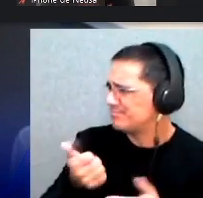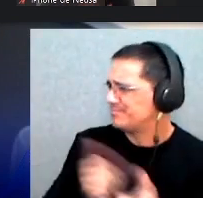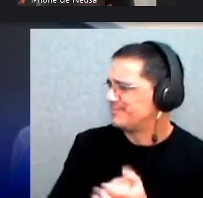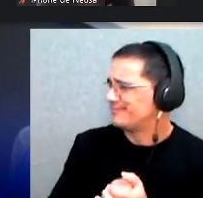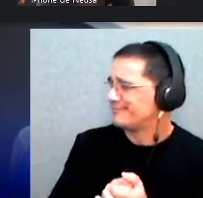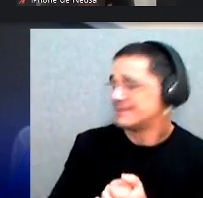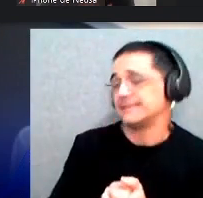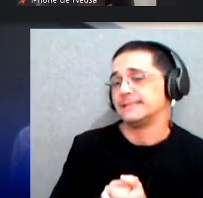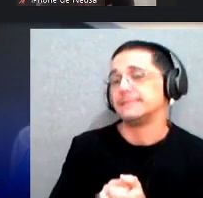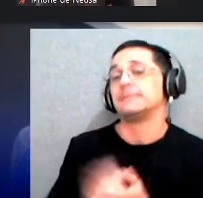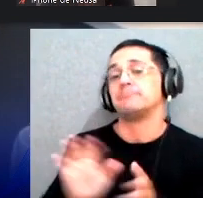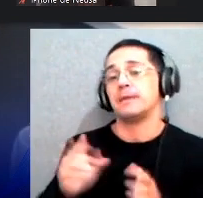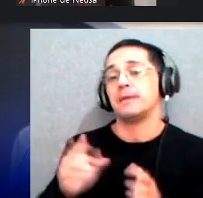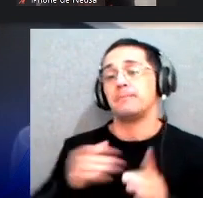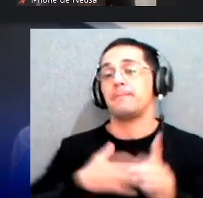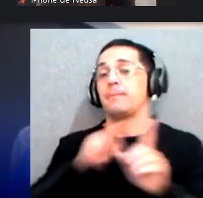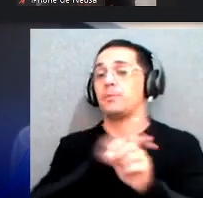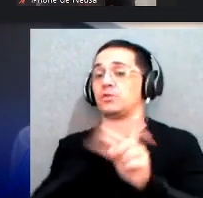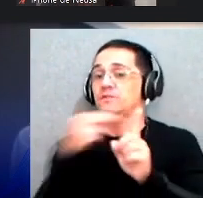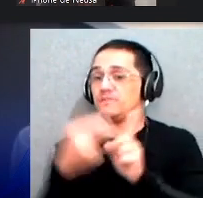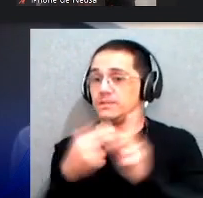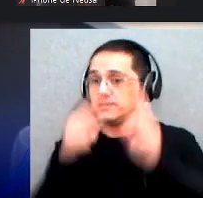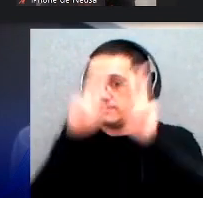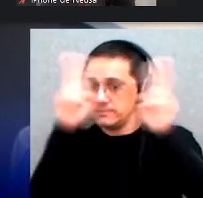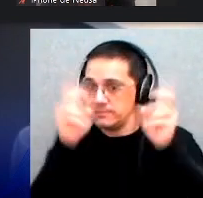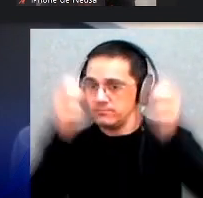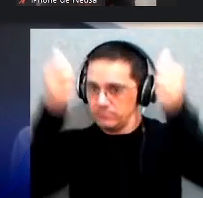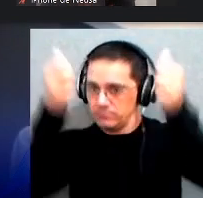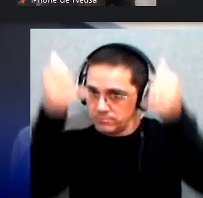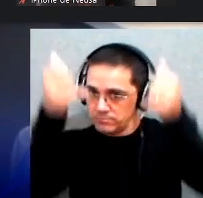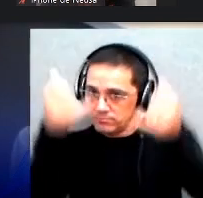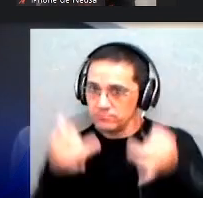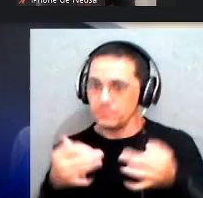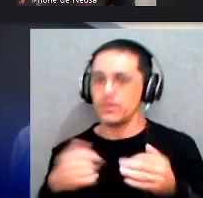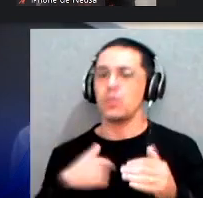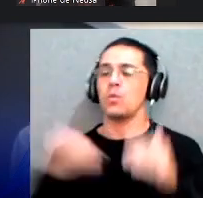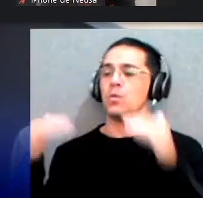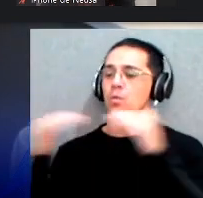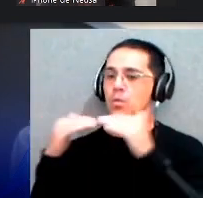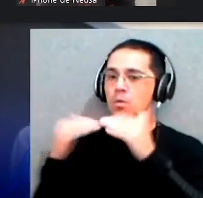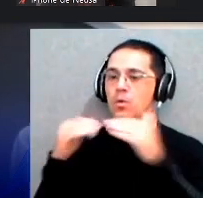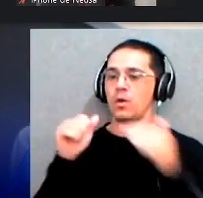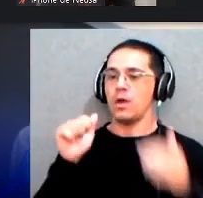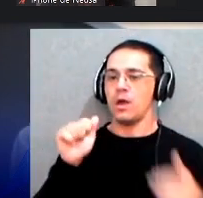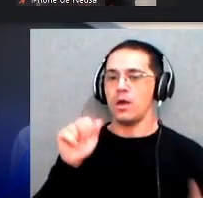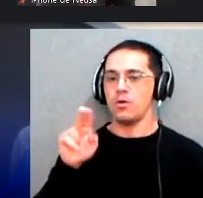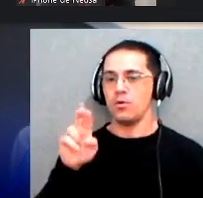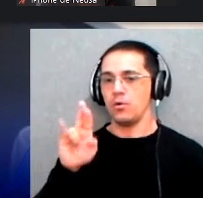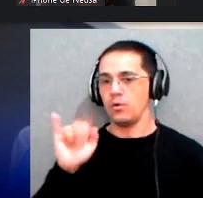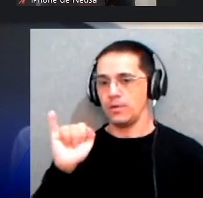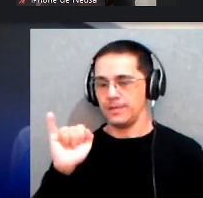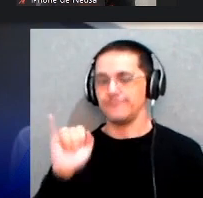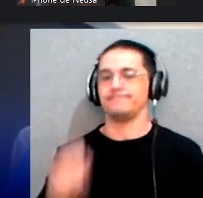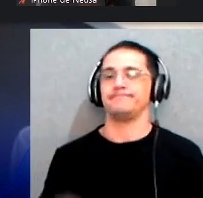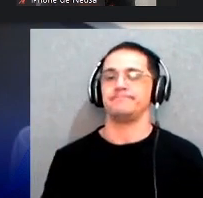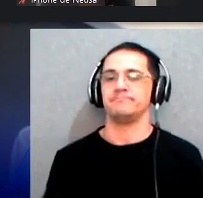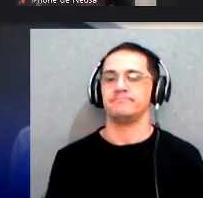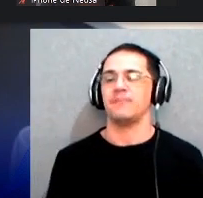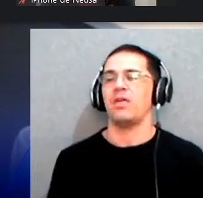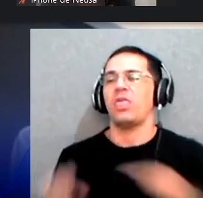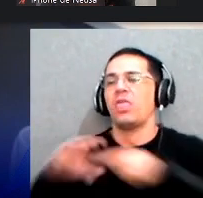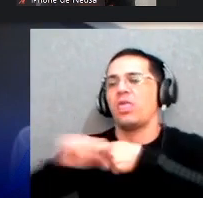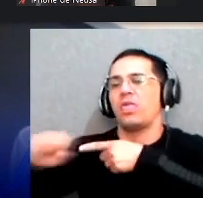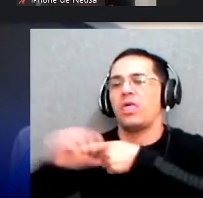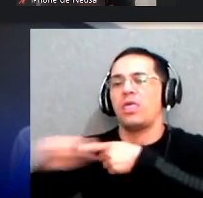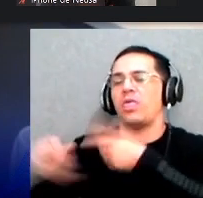esse tema. Concordo integralmente com o que o doutor Auri falou, e não é para rasgar a seda nem nada.